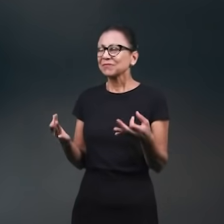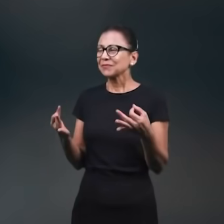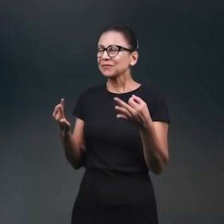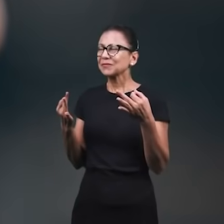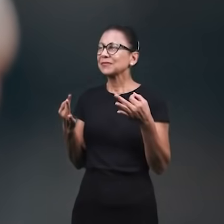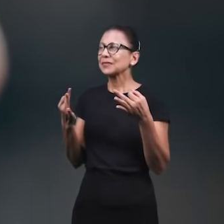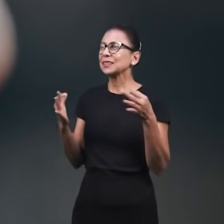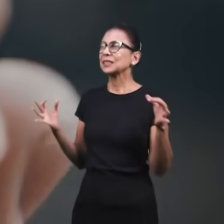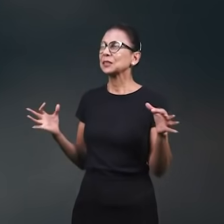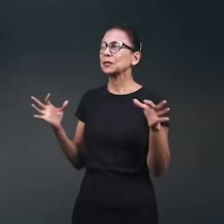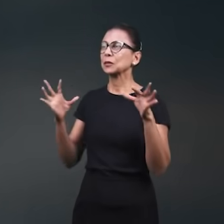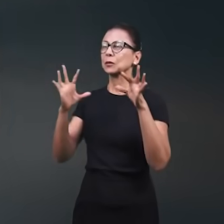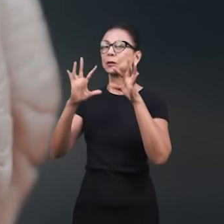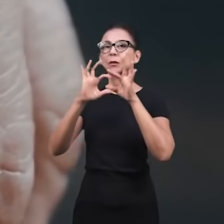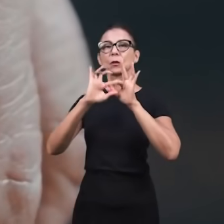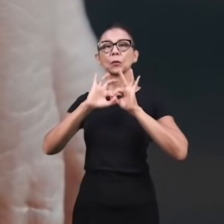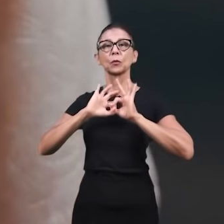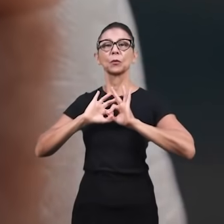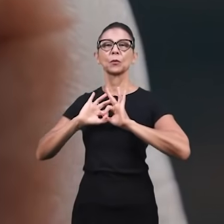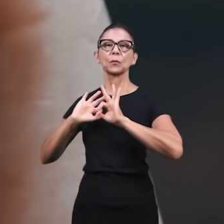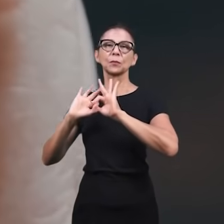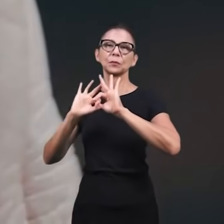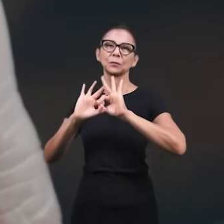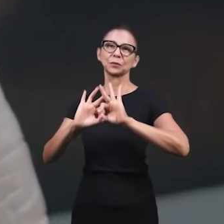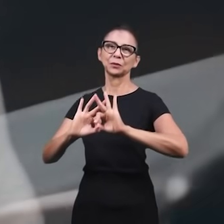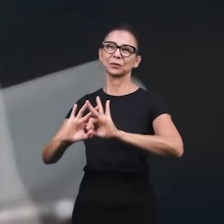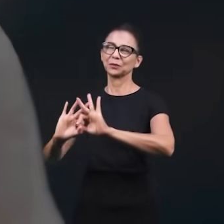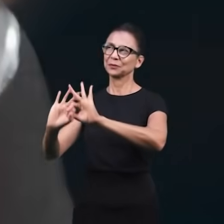comunhão estou